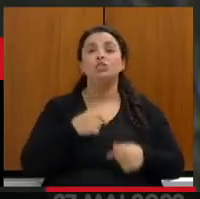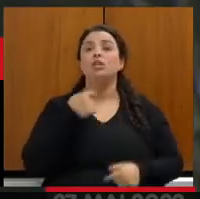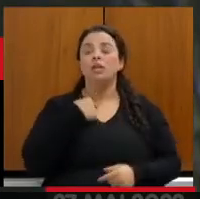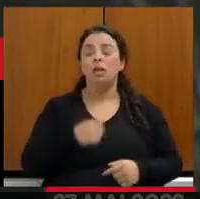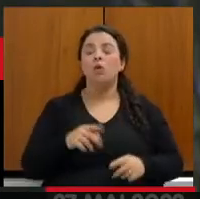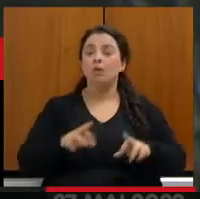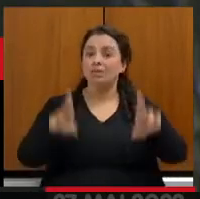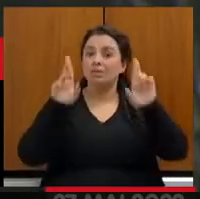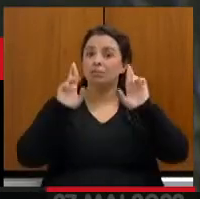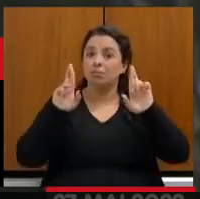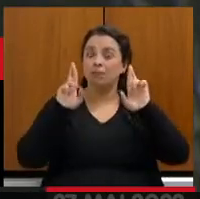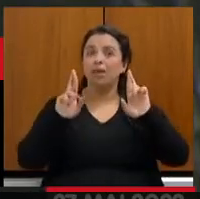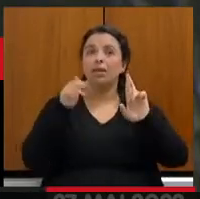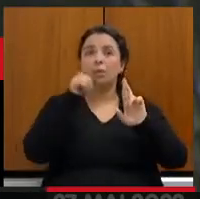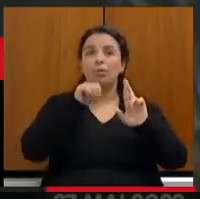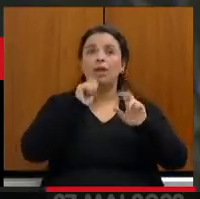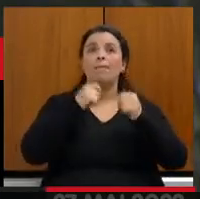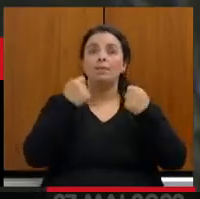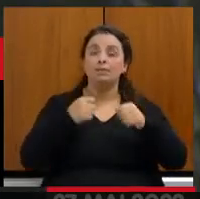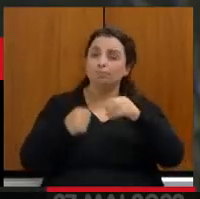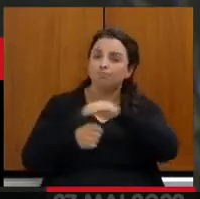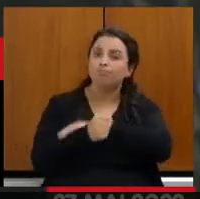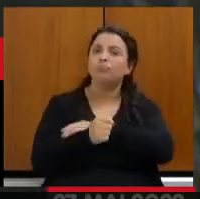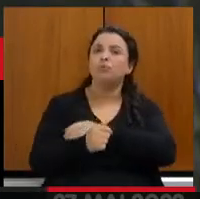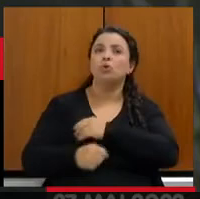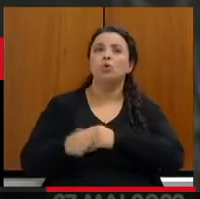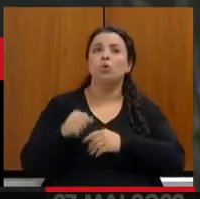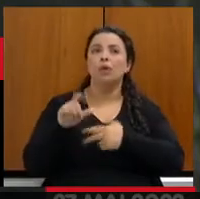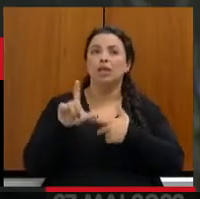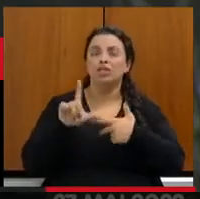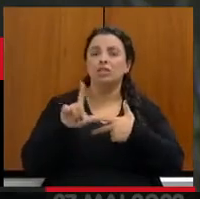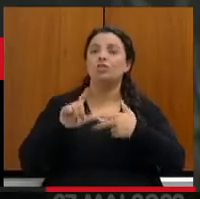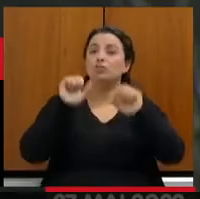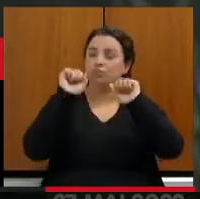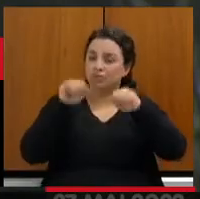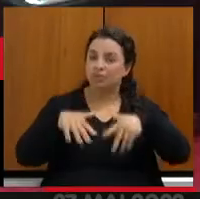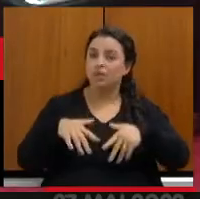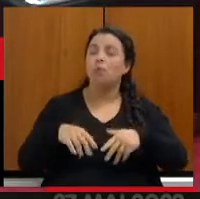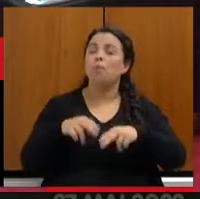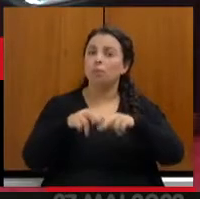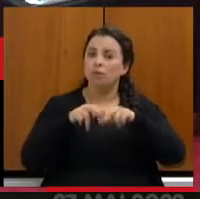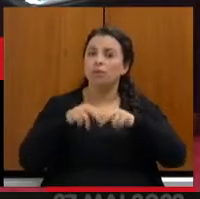legislativo pois precisamos mudar a legislação Obrigada